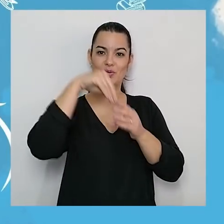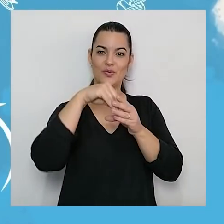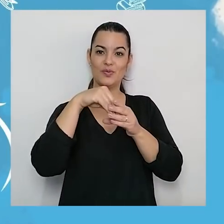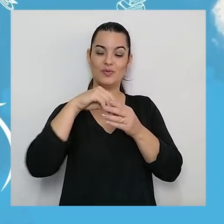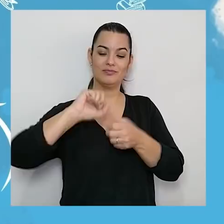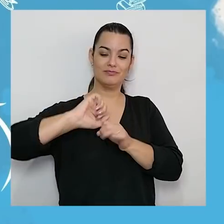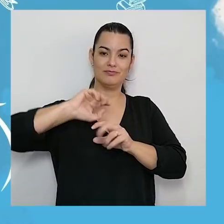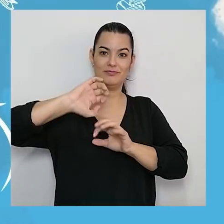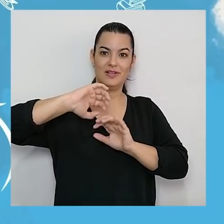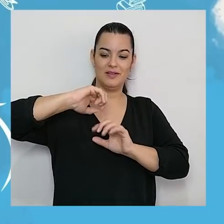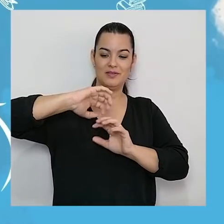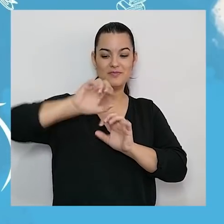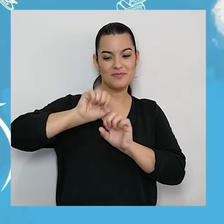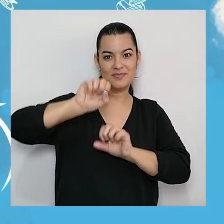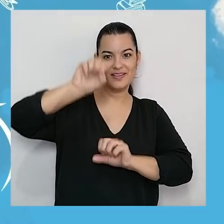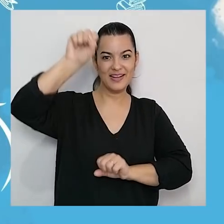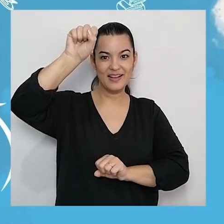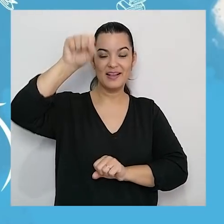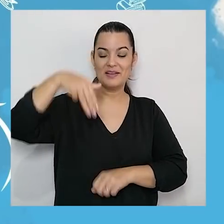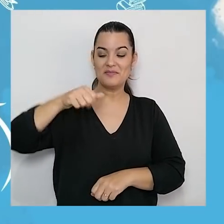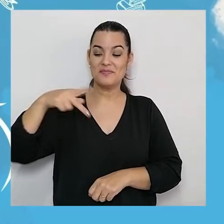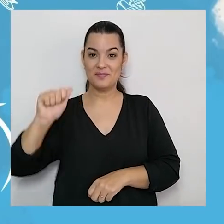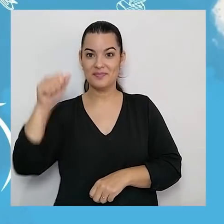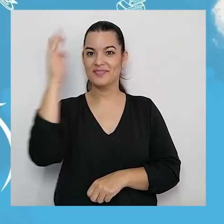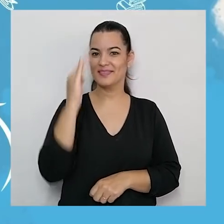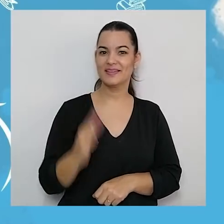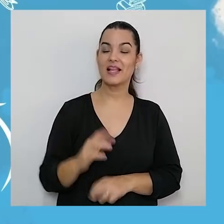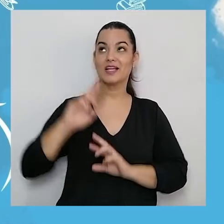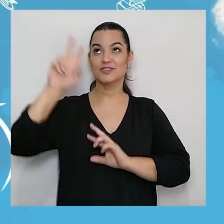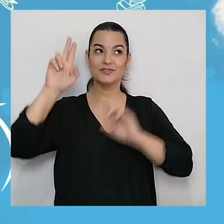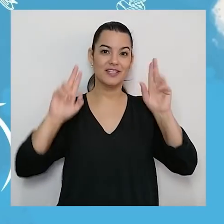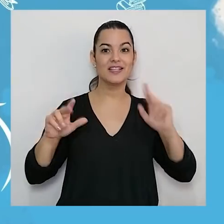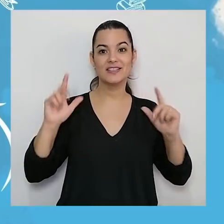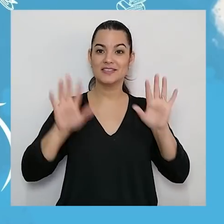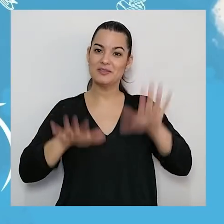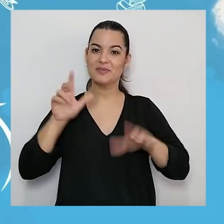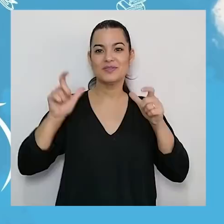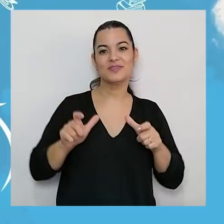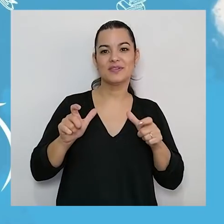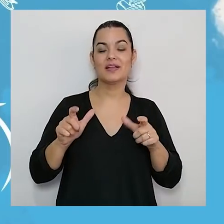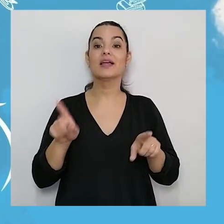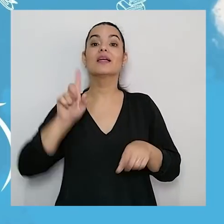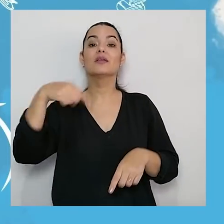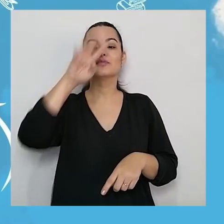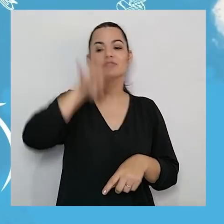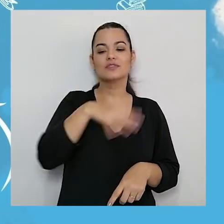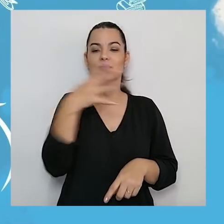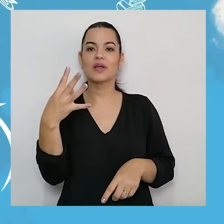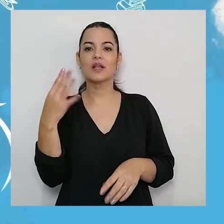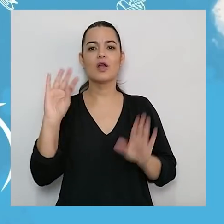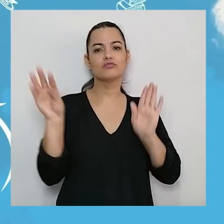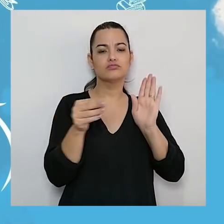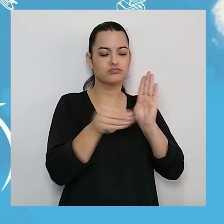aí no mapa do Brasil e que são diferentes de acordo com o lugar onde nós estivermos, tá bom? E